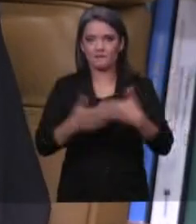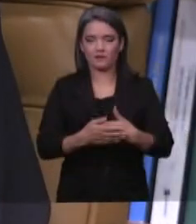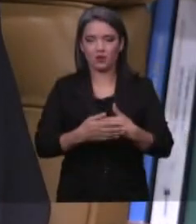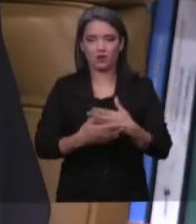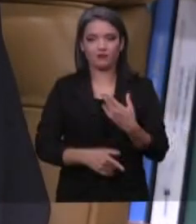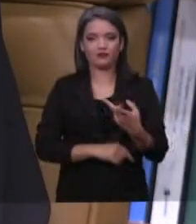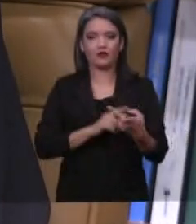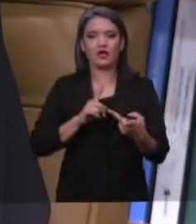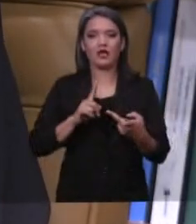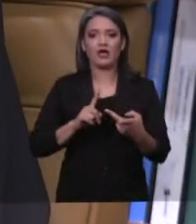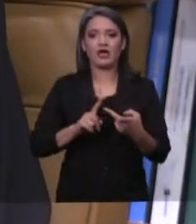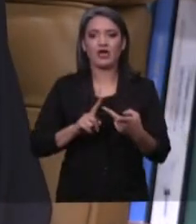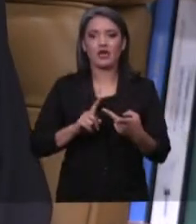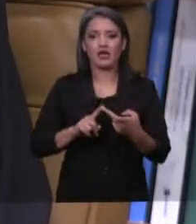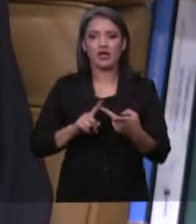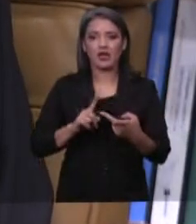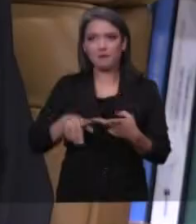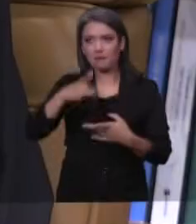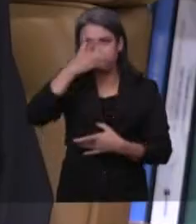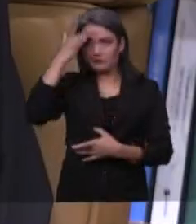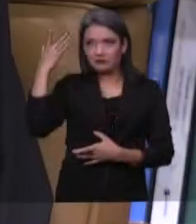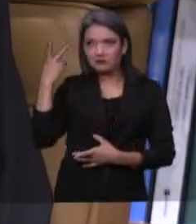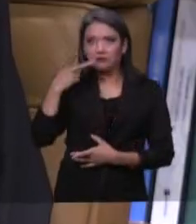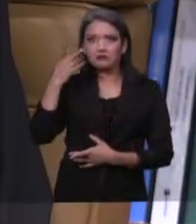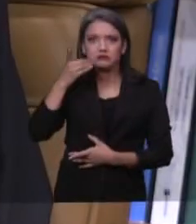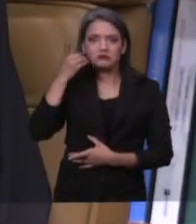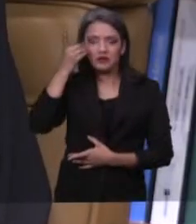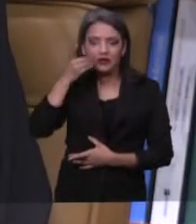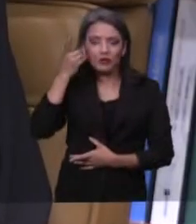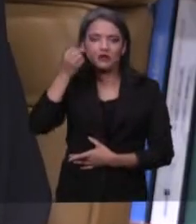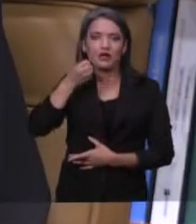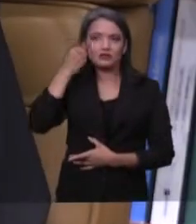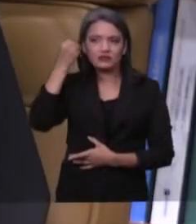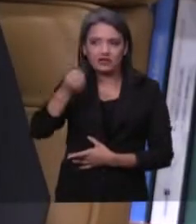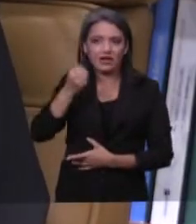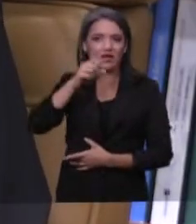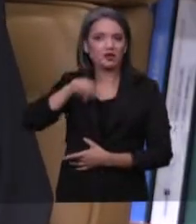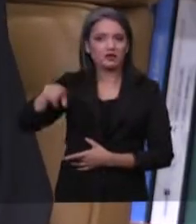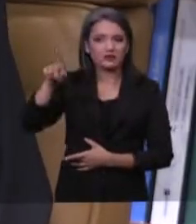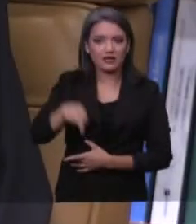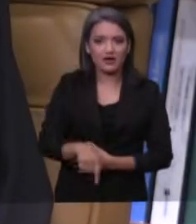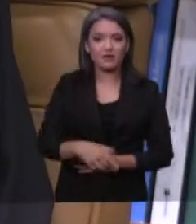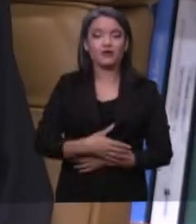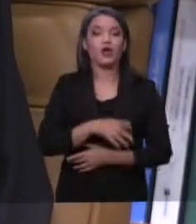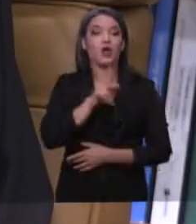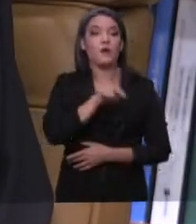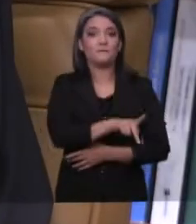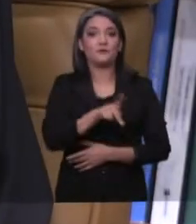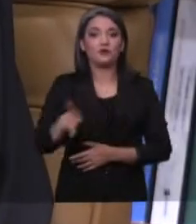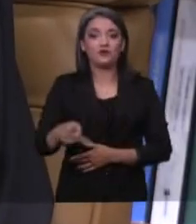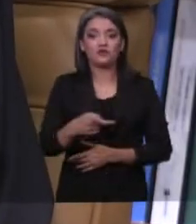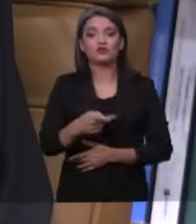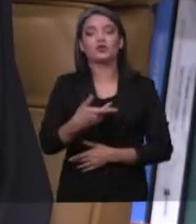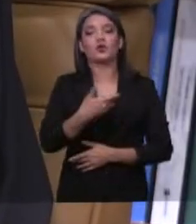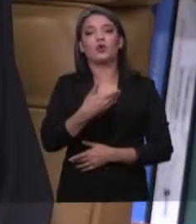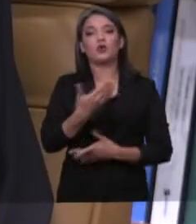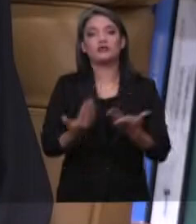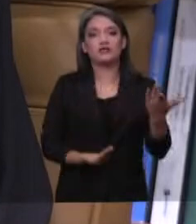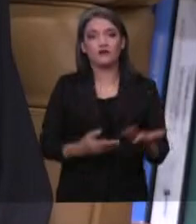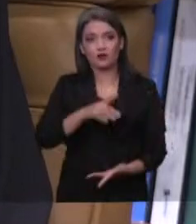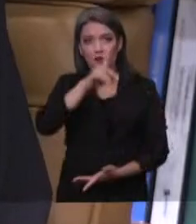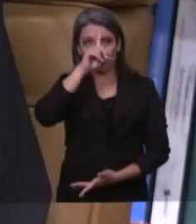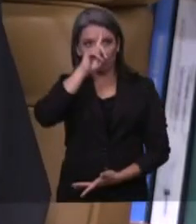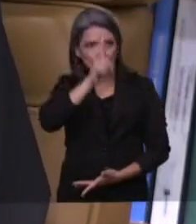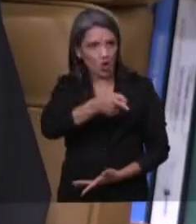casse mandatos parlamentares, que ele aposente compulsoriamente os professores e todos os servidores